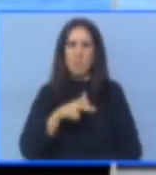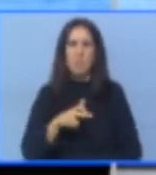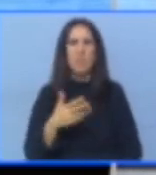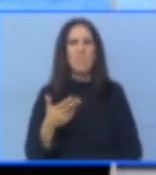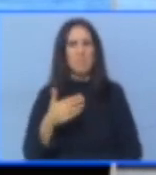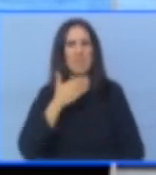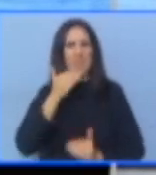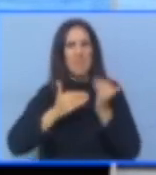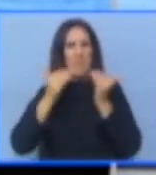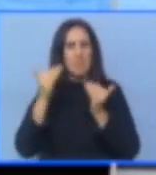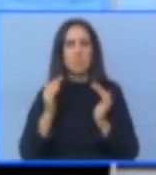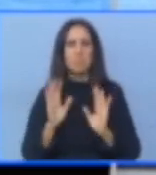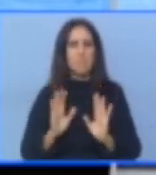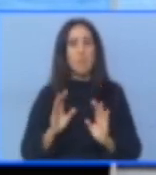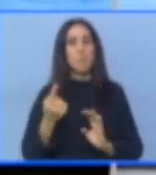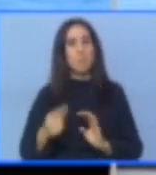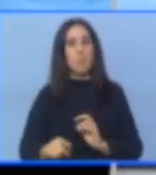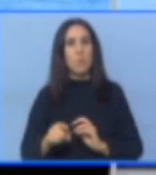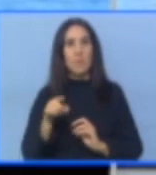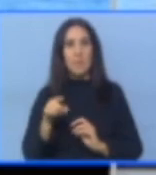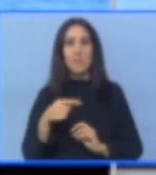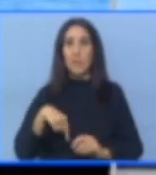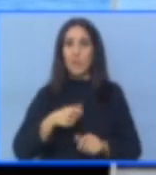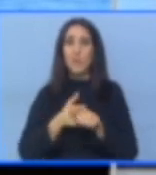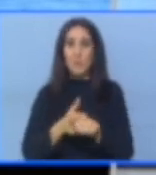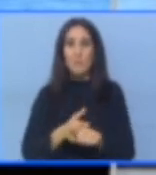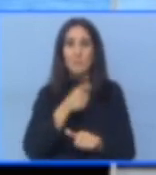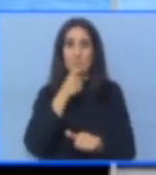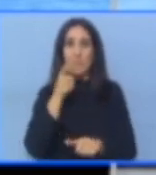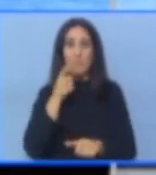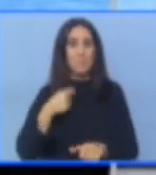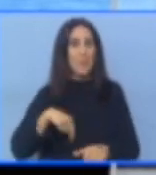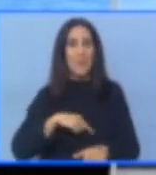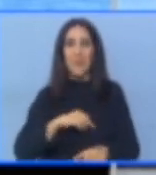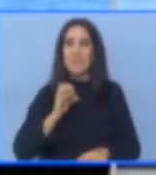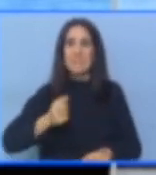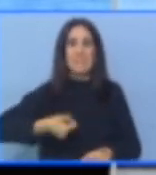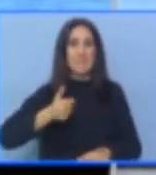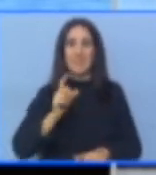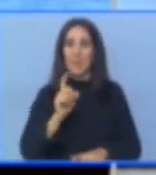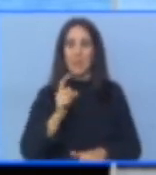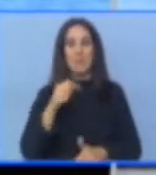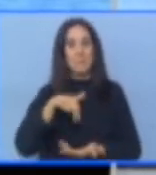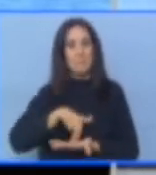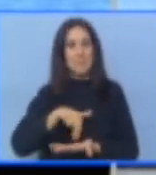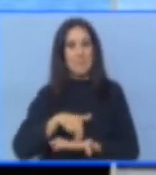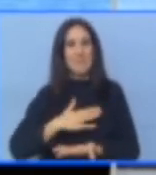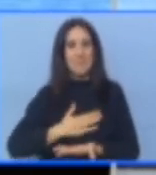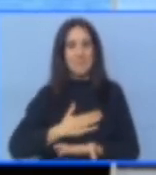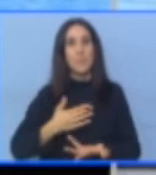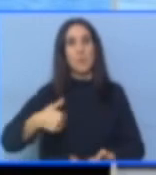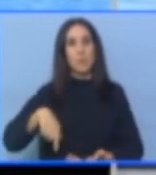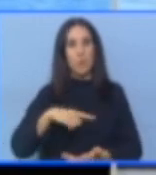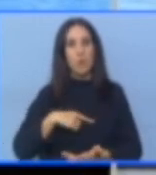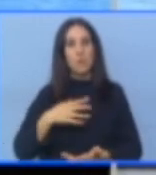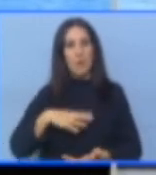vezes com mais idade, tudo isso. Essa é uma dimensão que nós cumprimos, mas não é essa a que dá razão de existir a nossa presença. Nós queremos ser